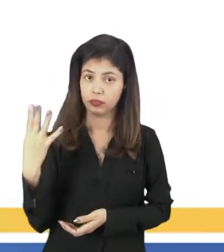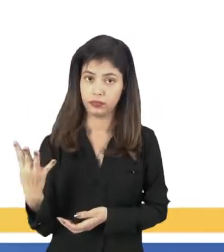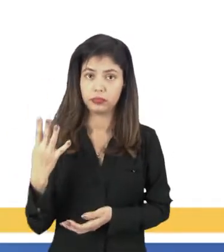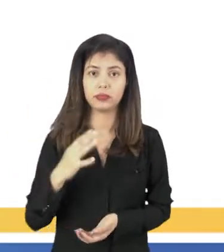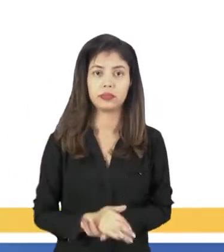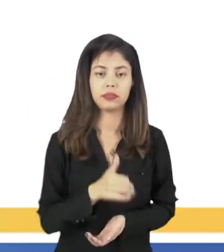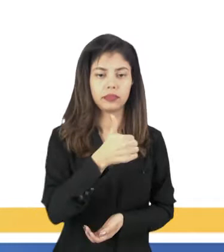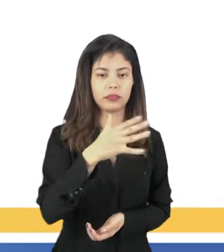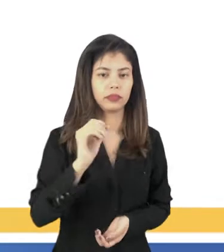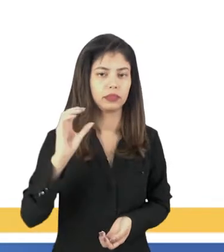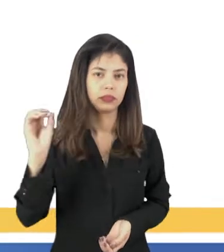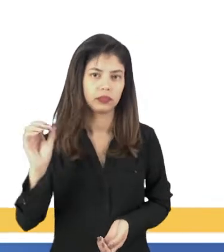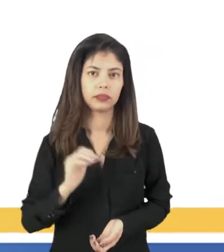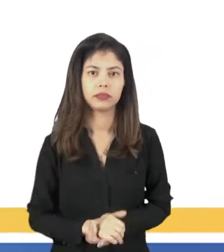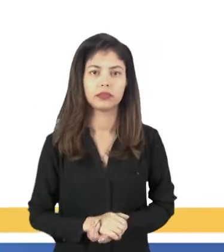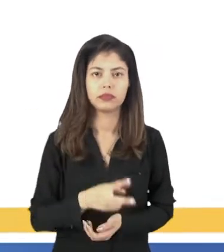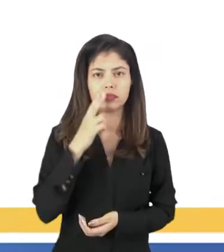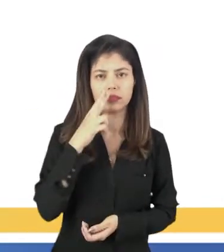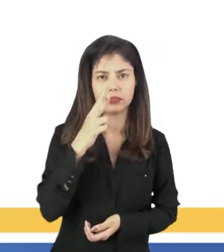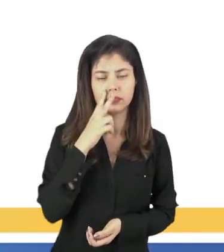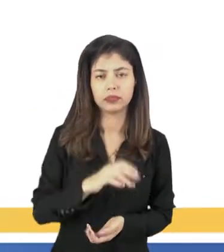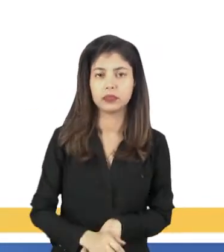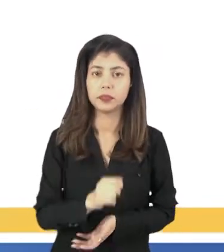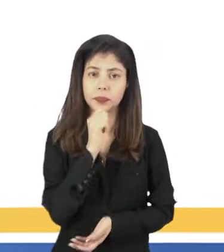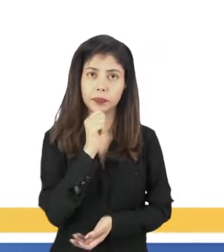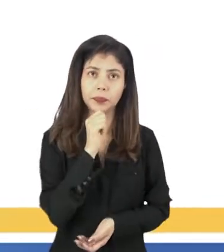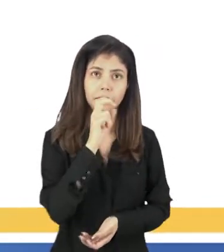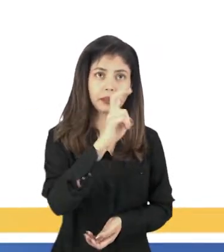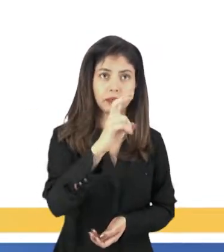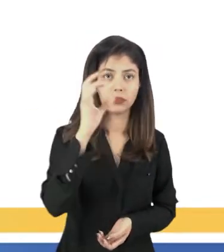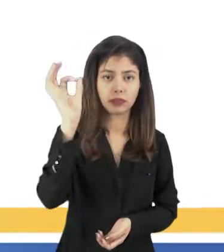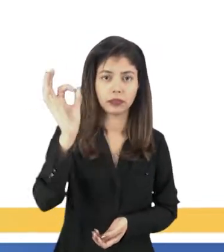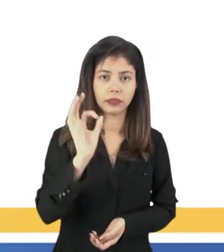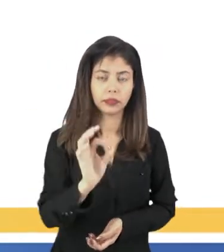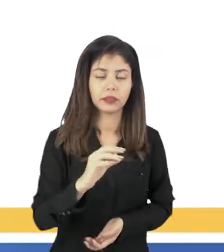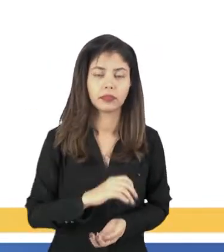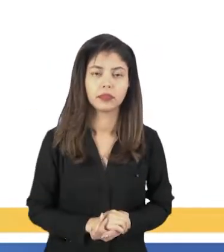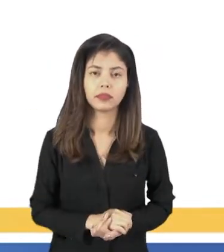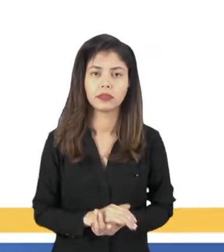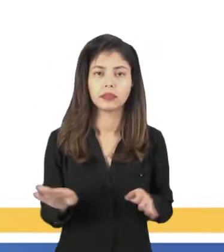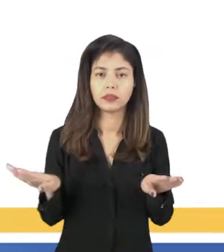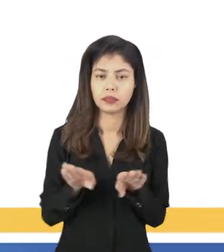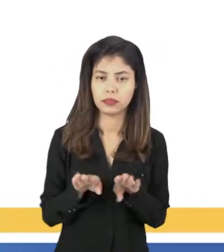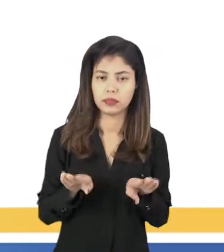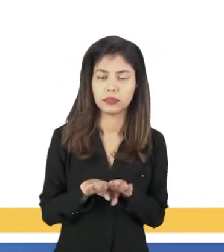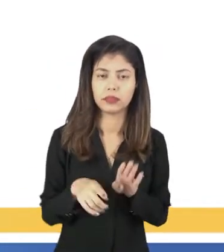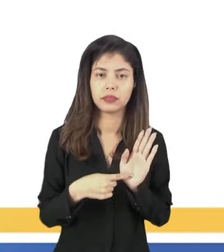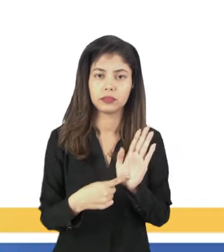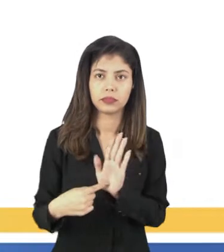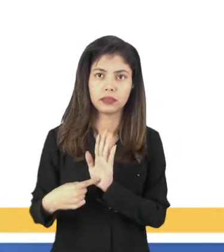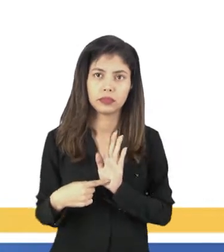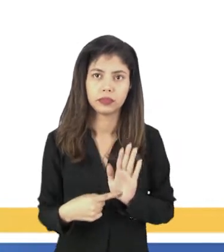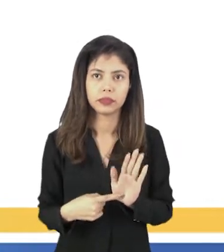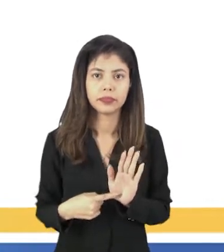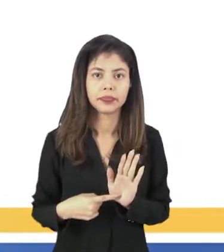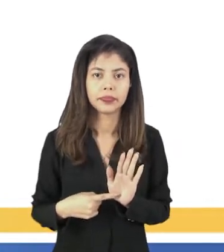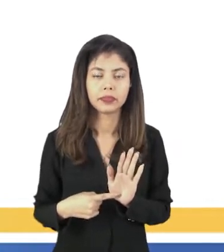quantidade de 100 E aí nós vimos aí cinco por cento corresponde né